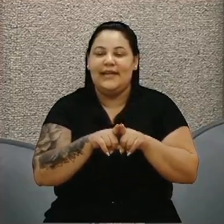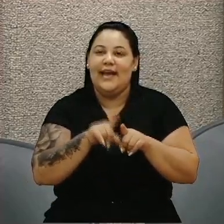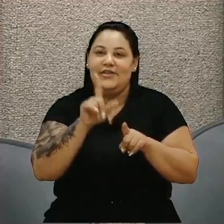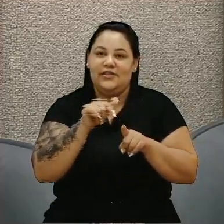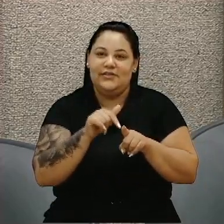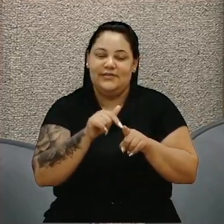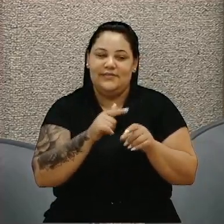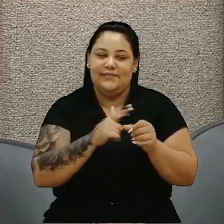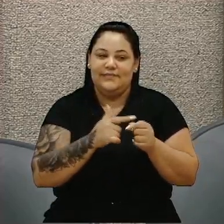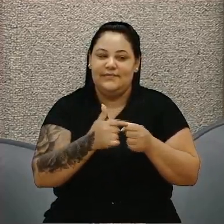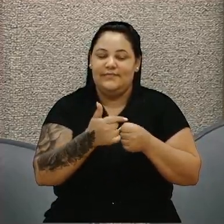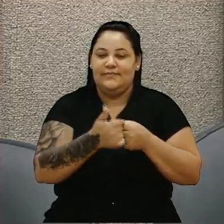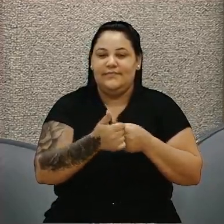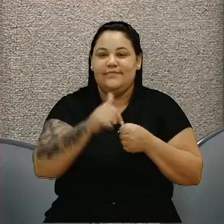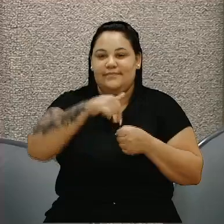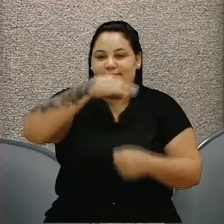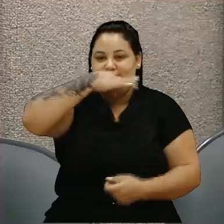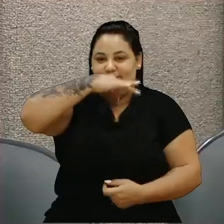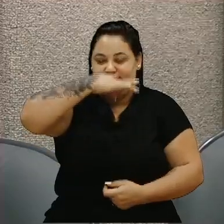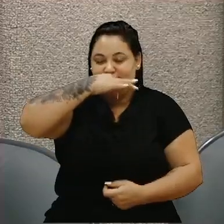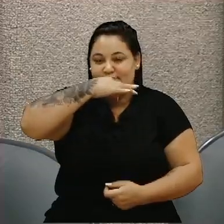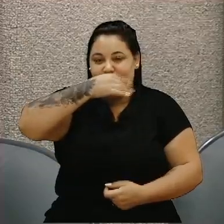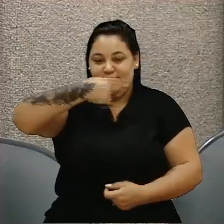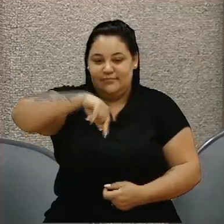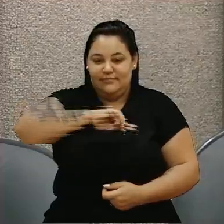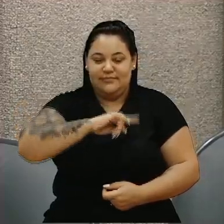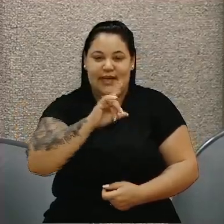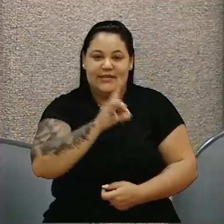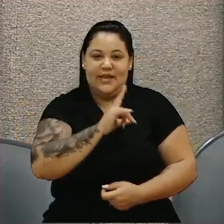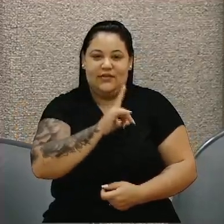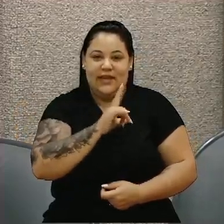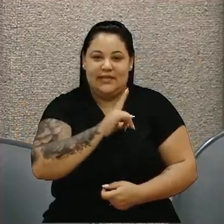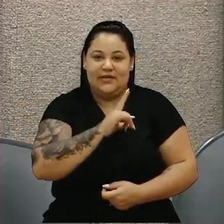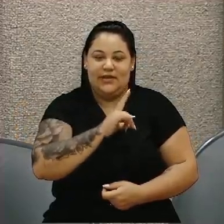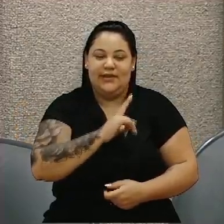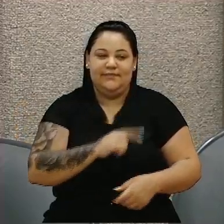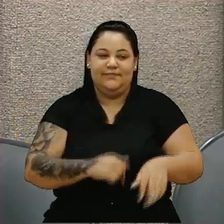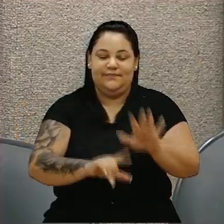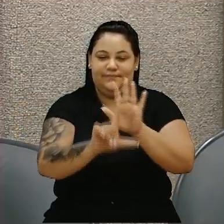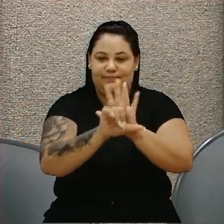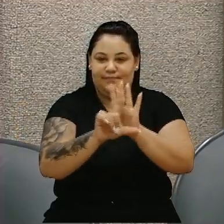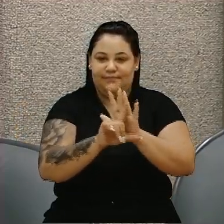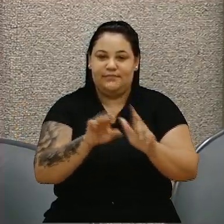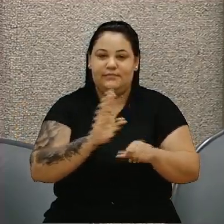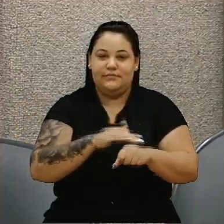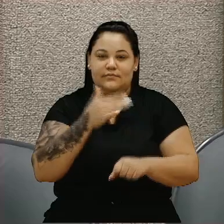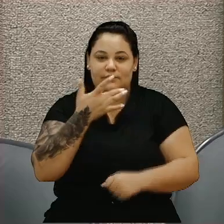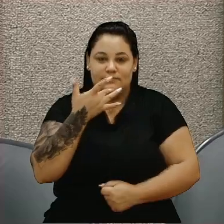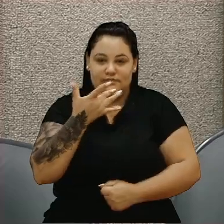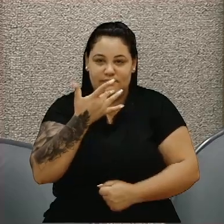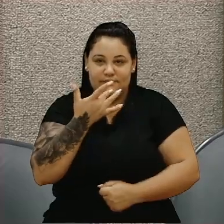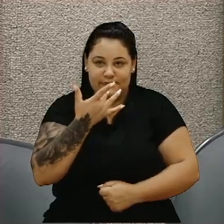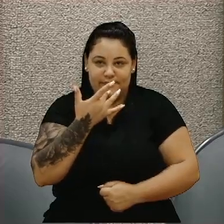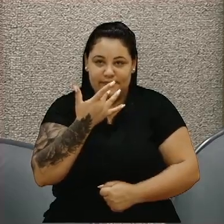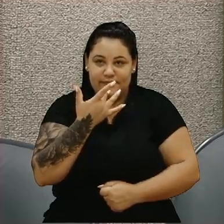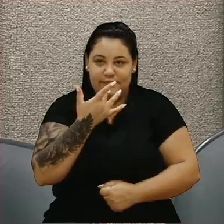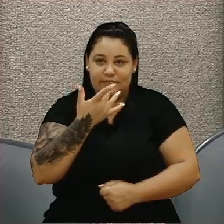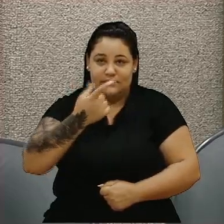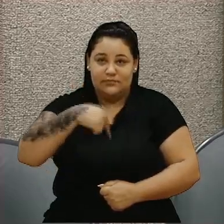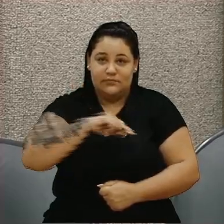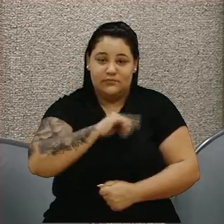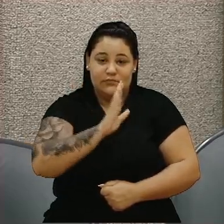um desastre para Caxias do Sul, nós tínhamos uma legislação federal que facilita a regularização e nós só fomos